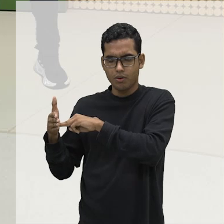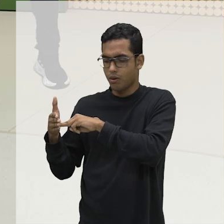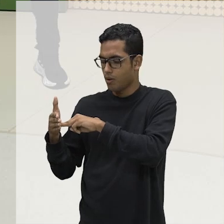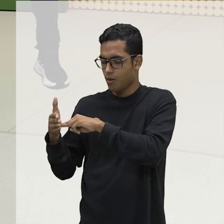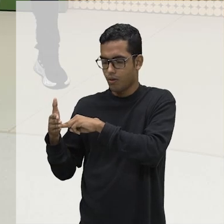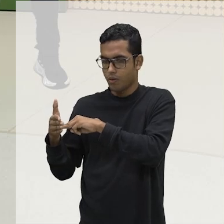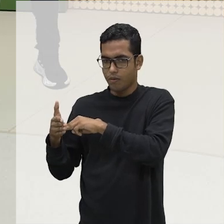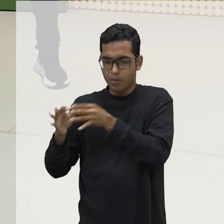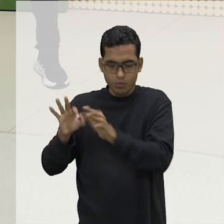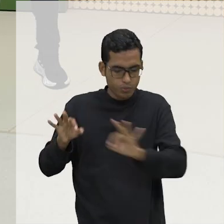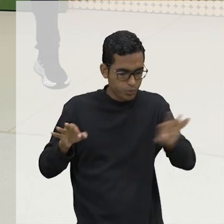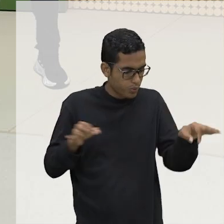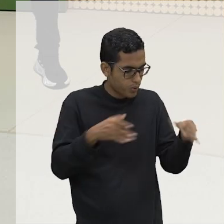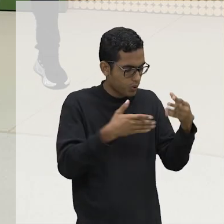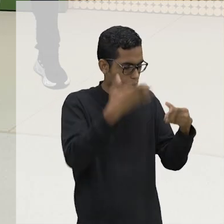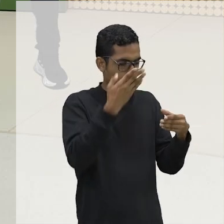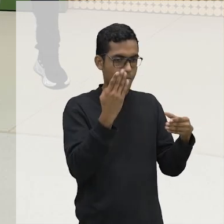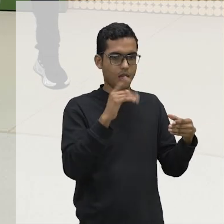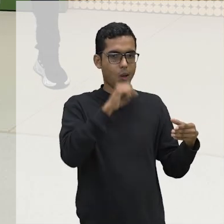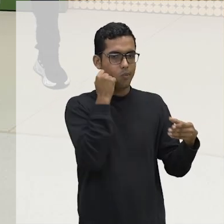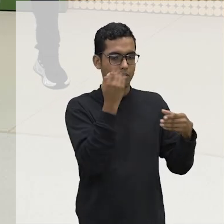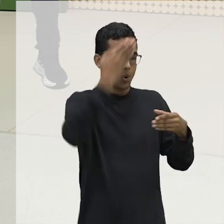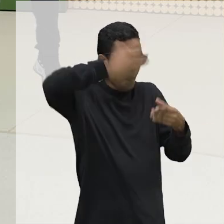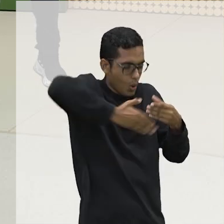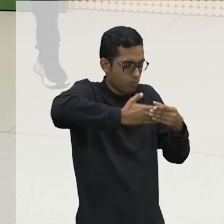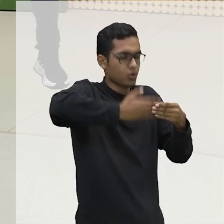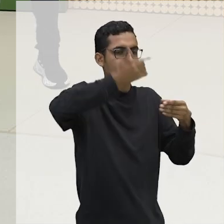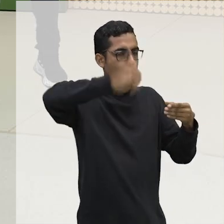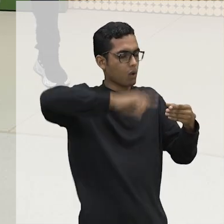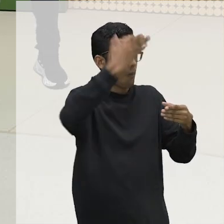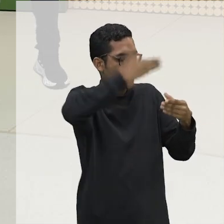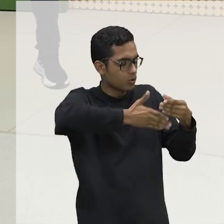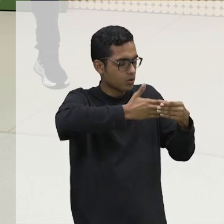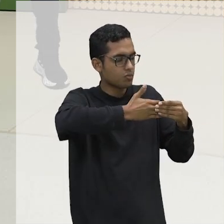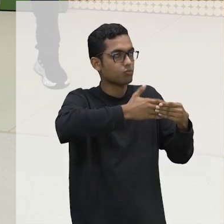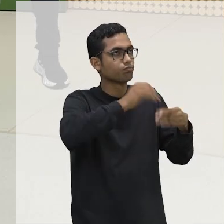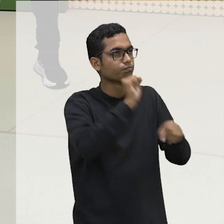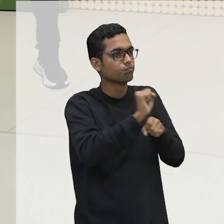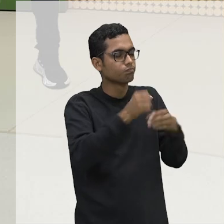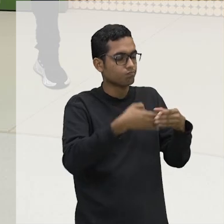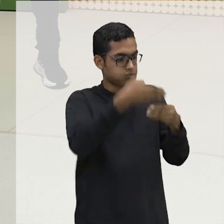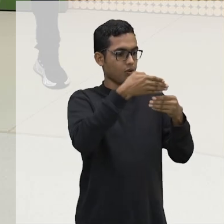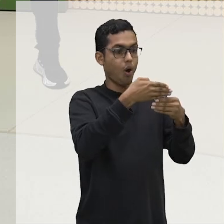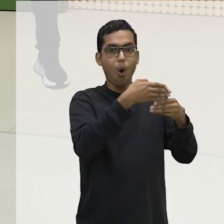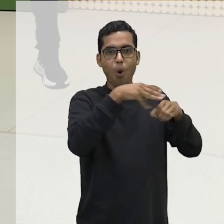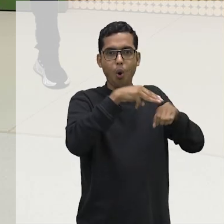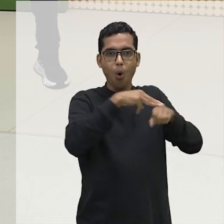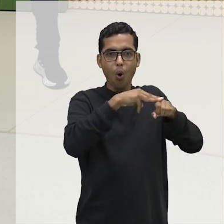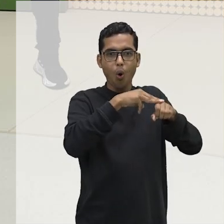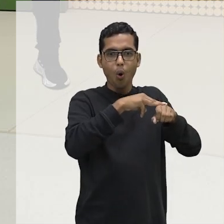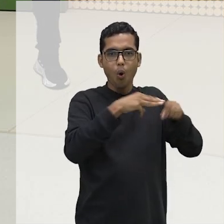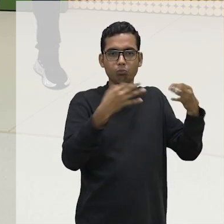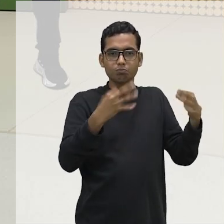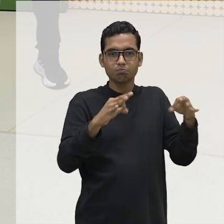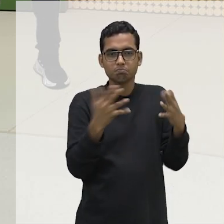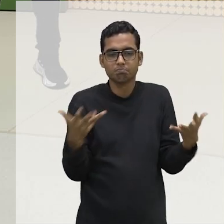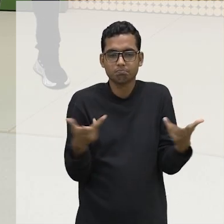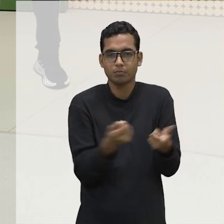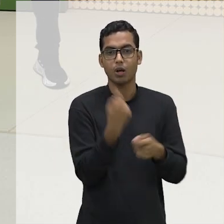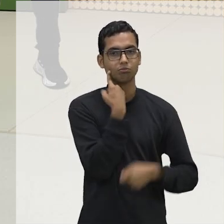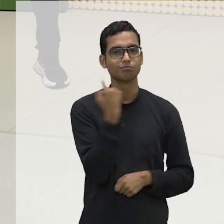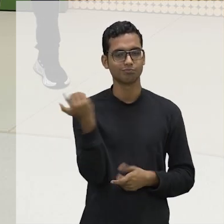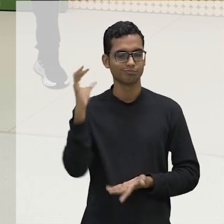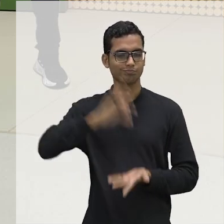tostar, beleza. A sua hipótese ela estava correta, tá certo? Esse é o teste. Sua hipótese estava correta. Agora, se o